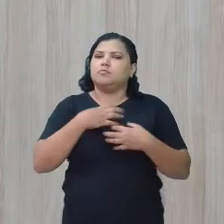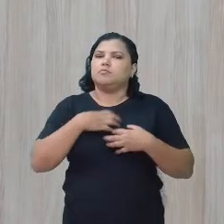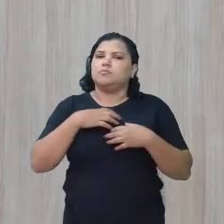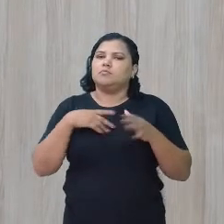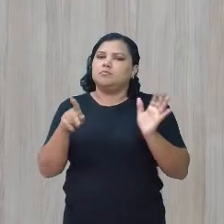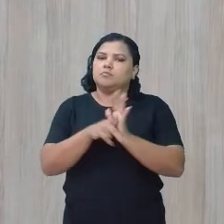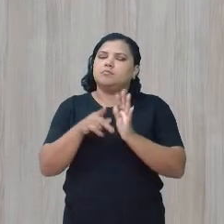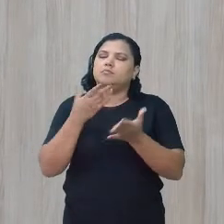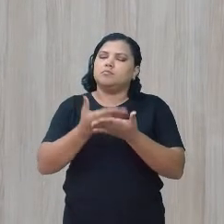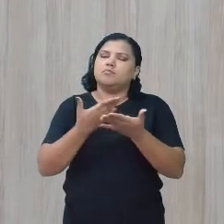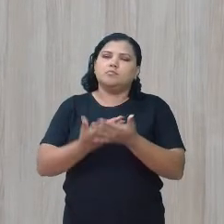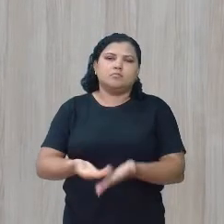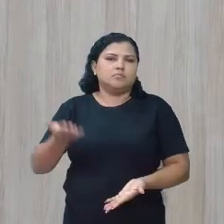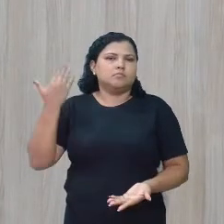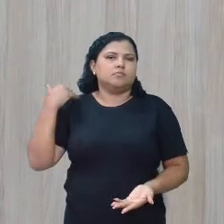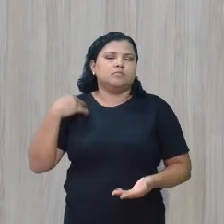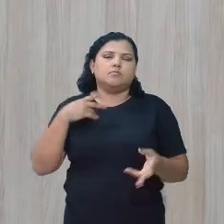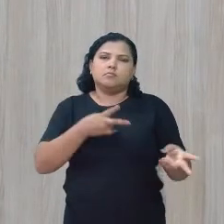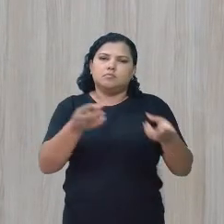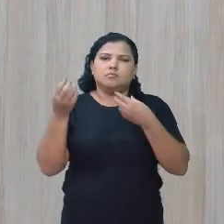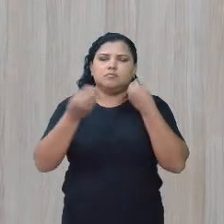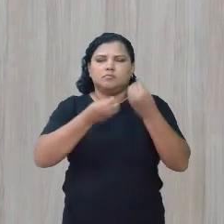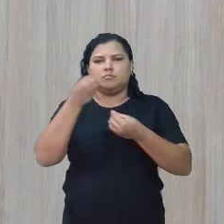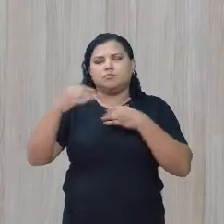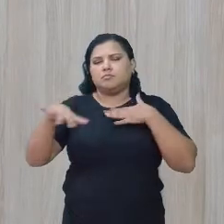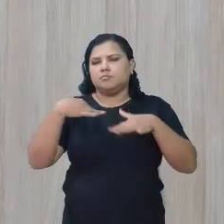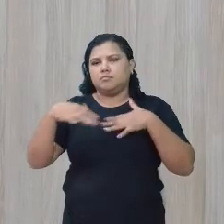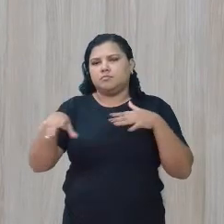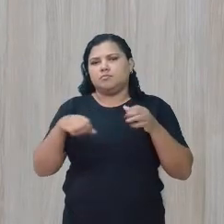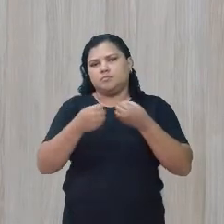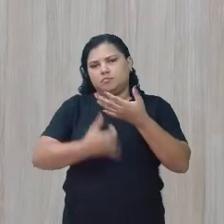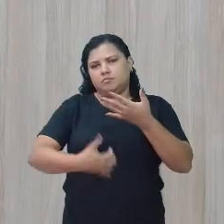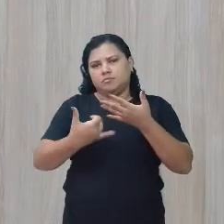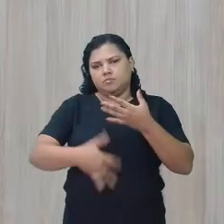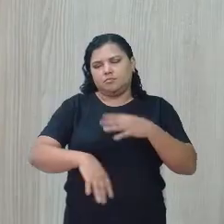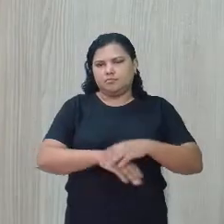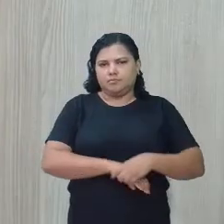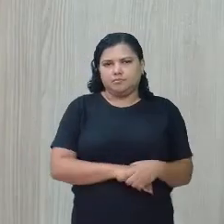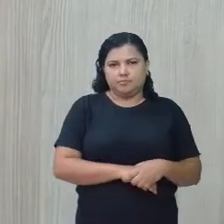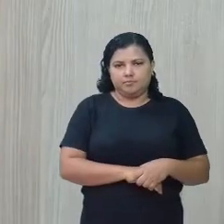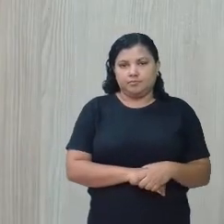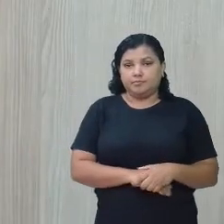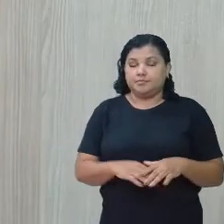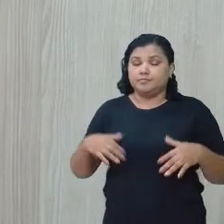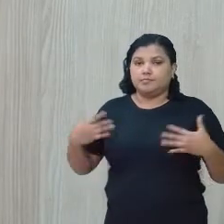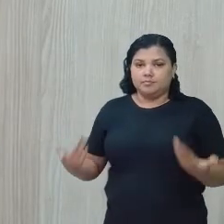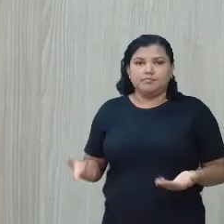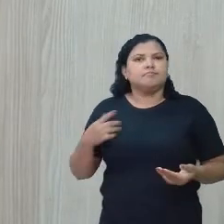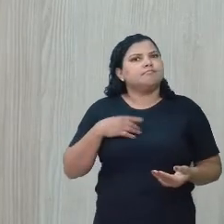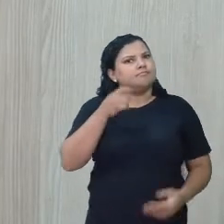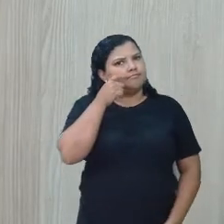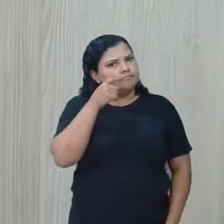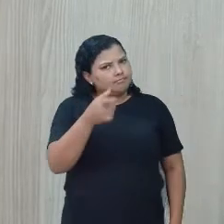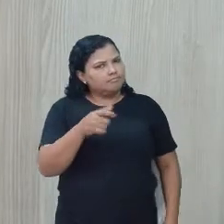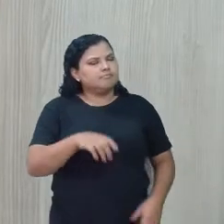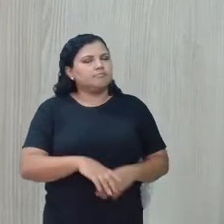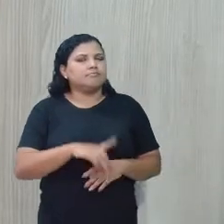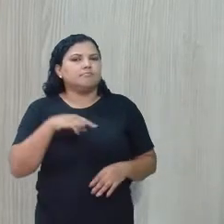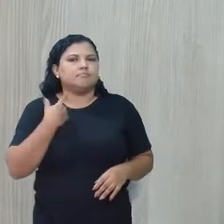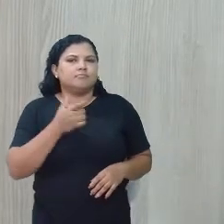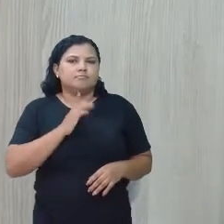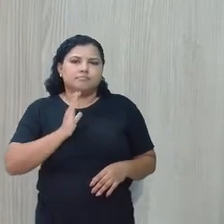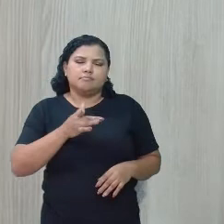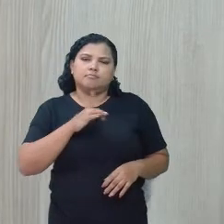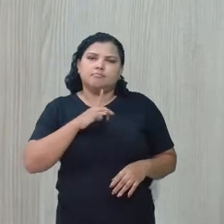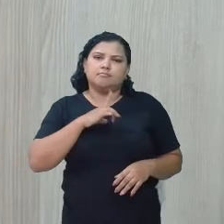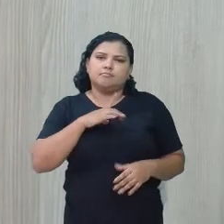a gente viu na aula passada e ver como é que está a movimentação aí no chat. Bom, pessoal, bem interessante, né? A gente já teve uma outra